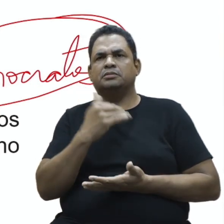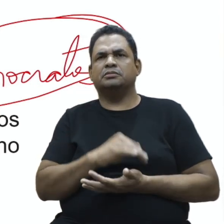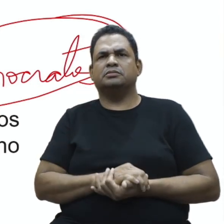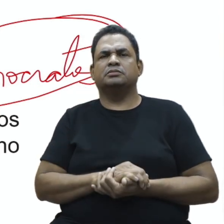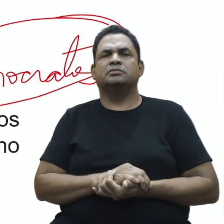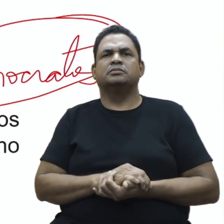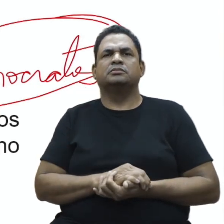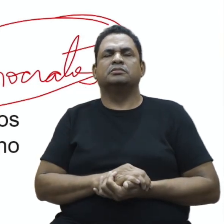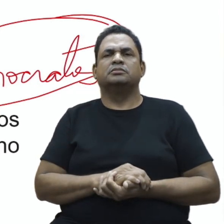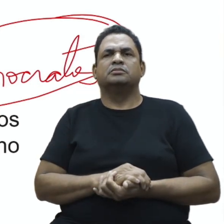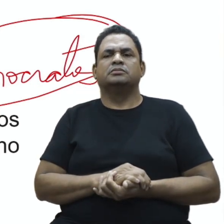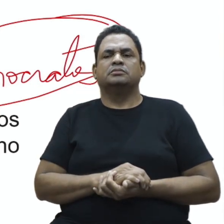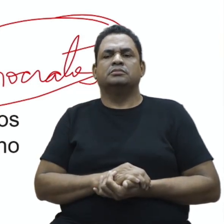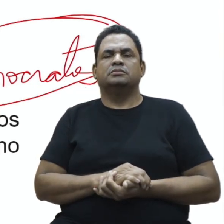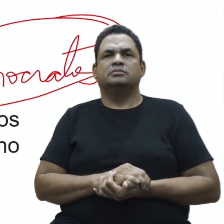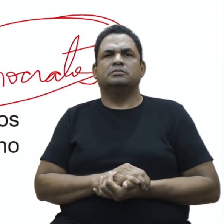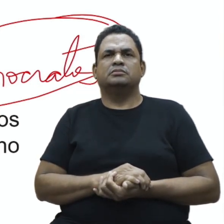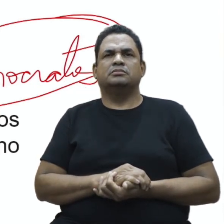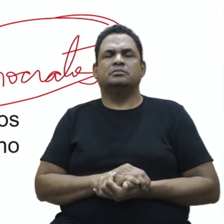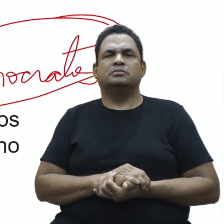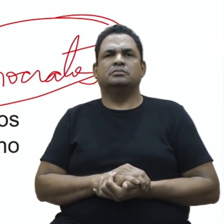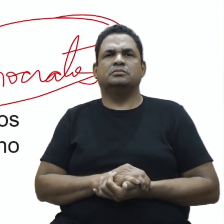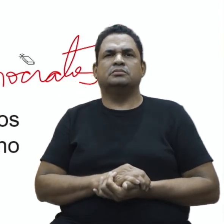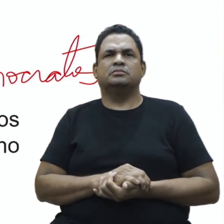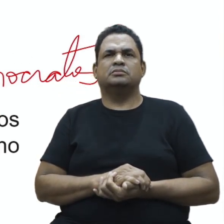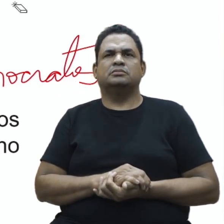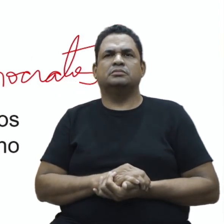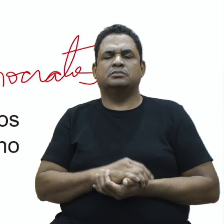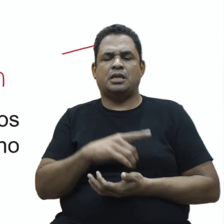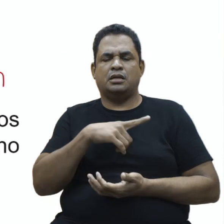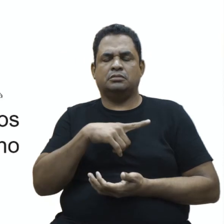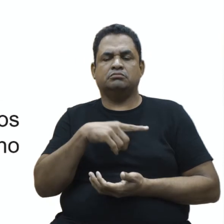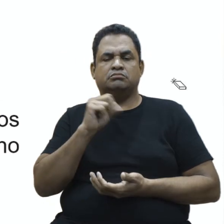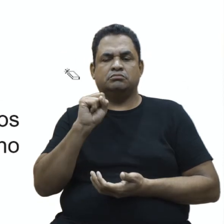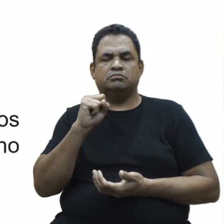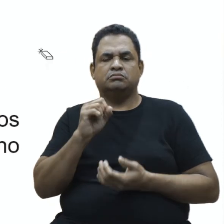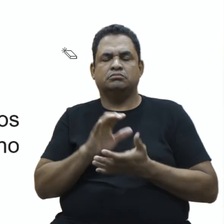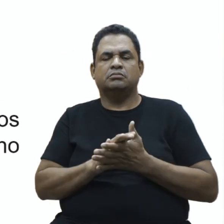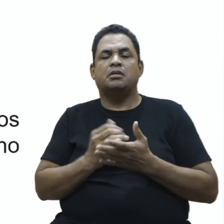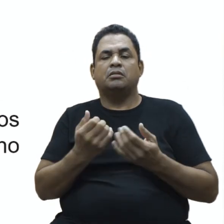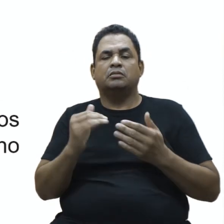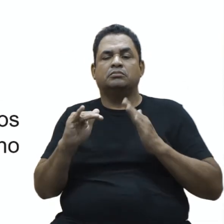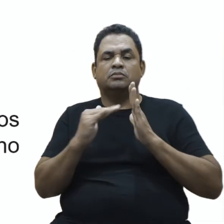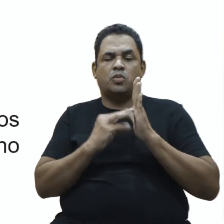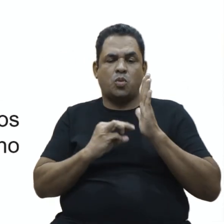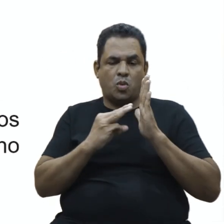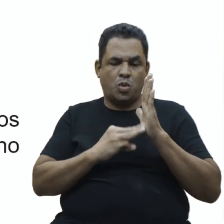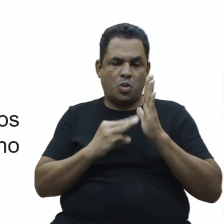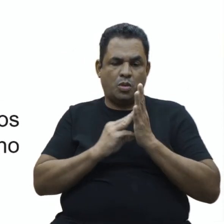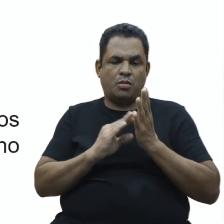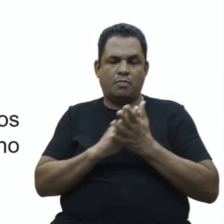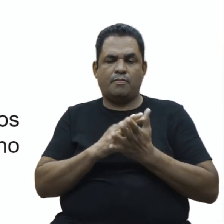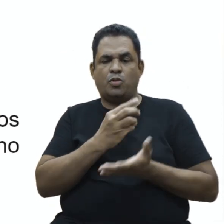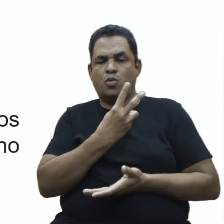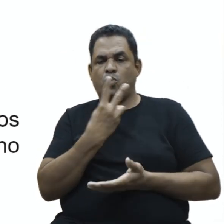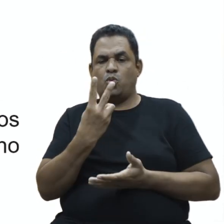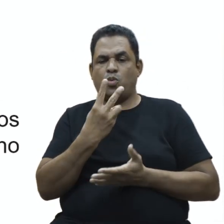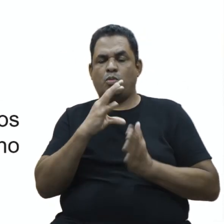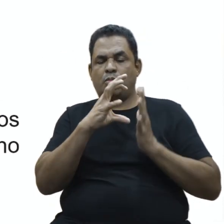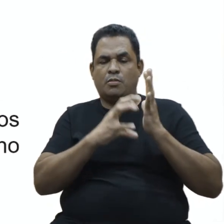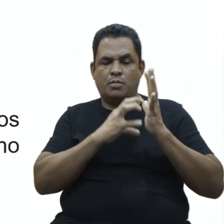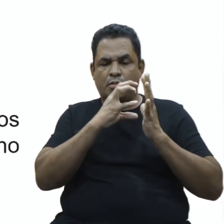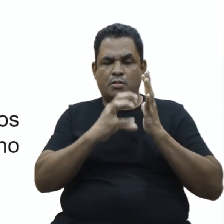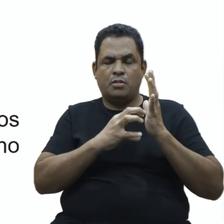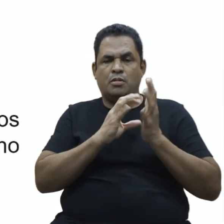né? Então, existe sim o modelo bipartidário no mundo e o exemplo dele